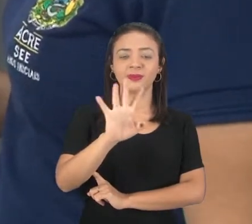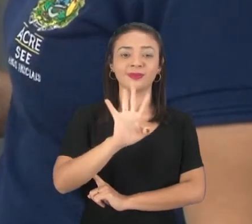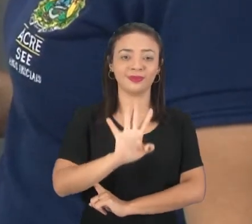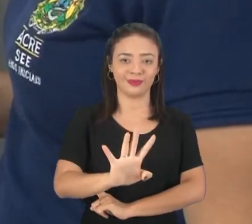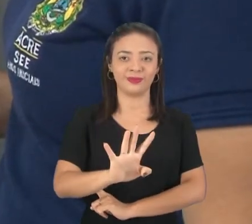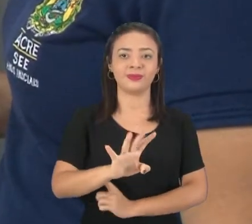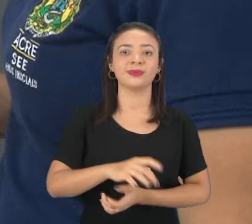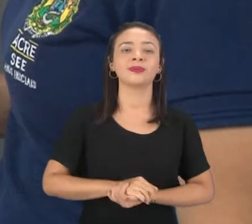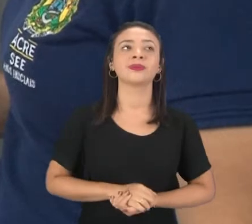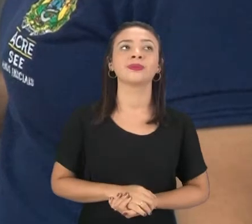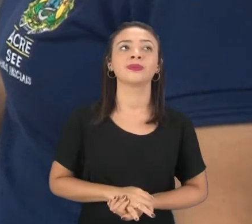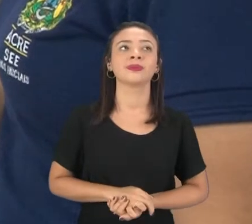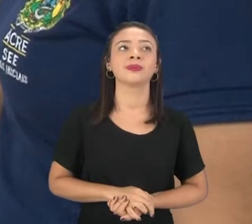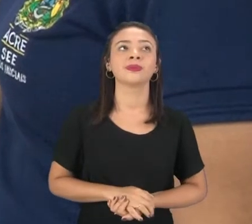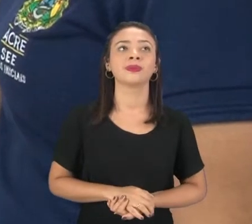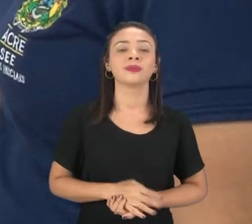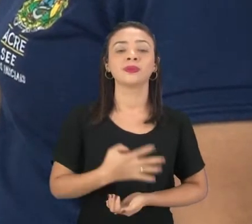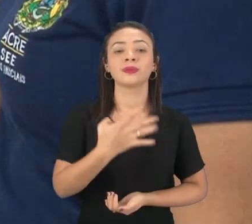14